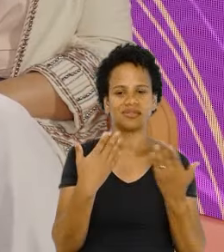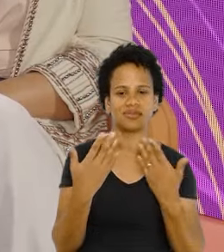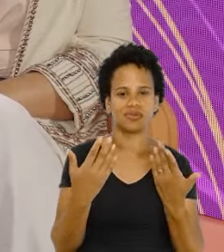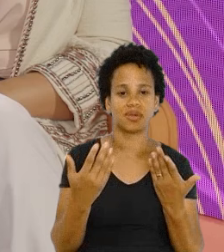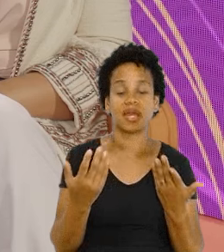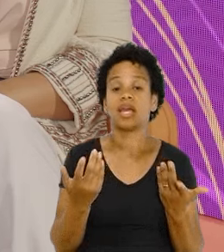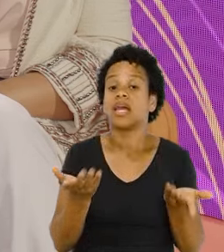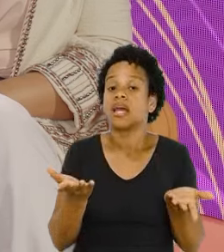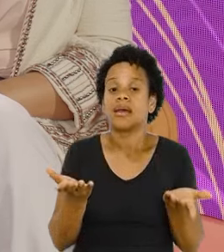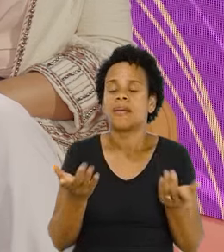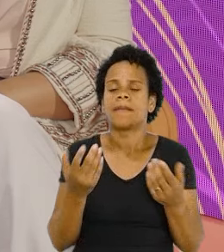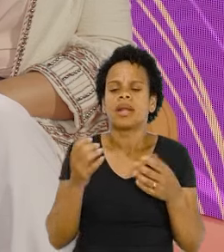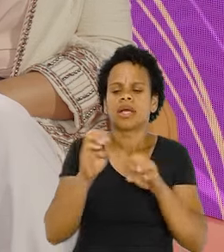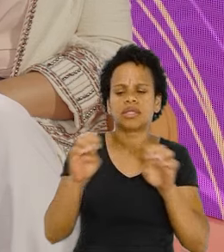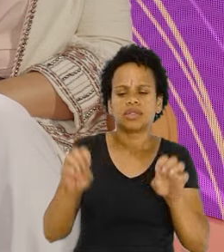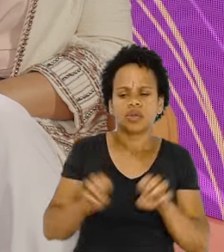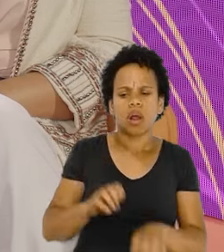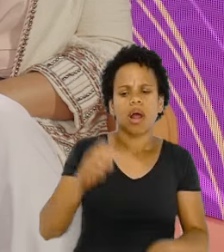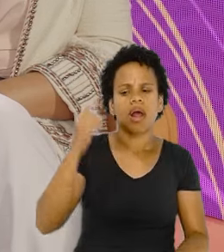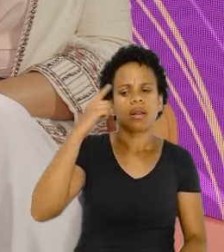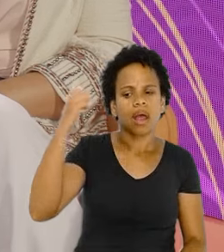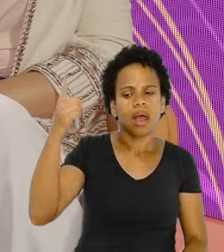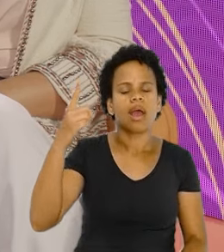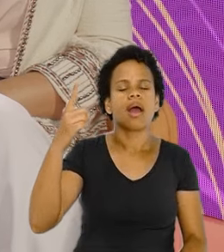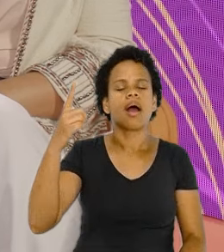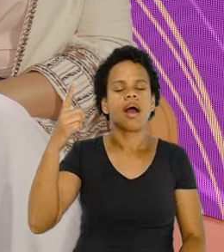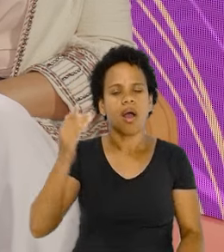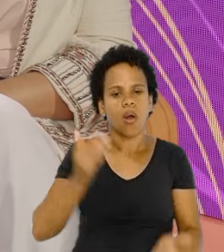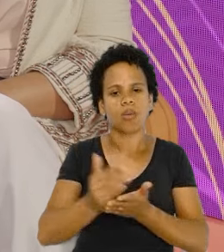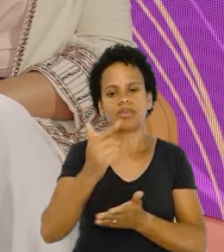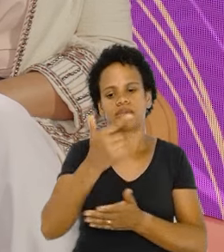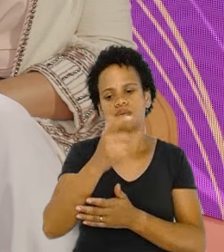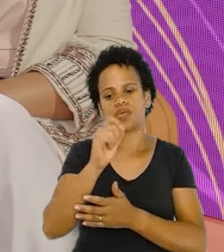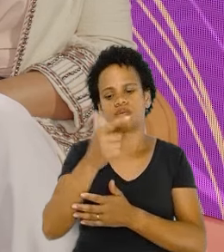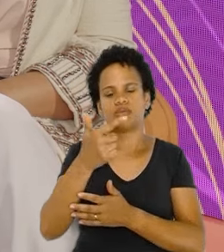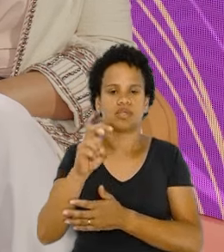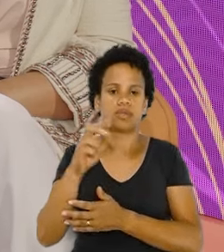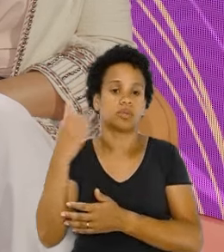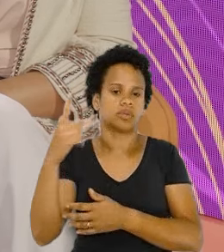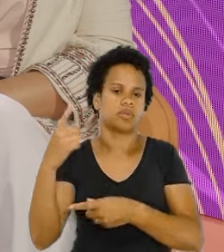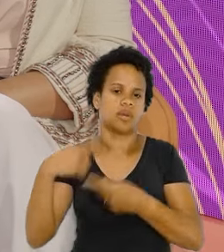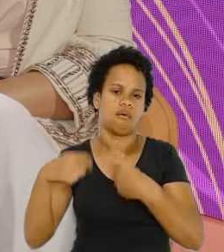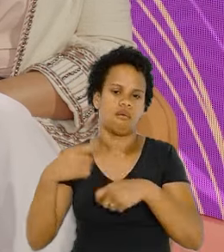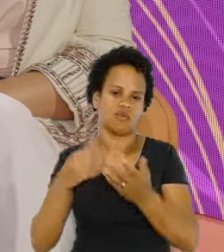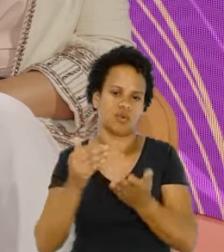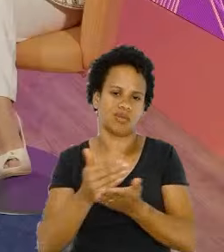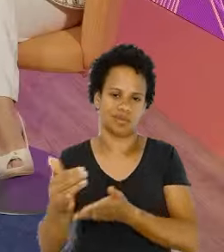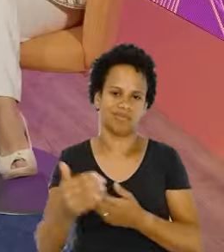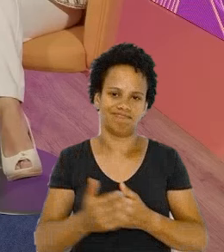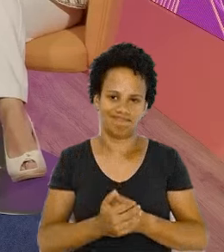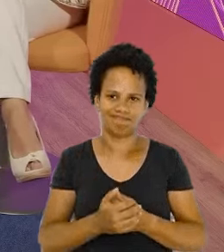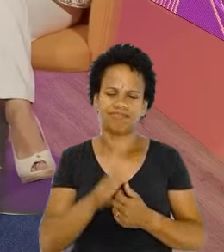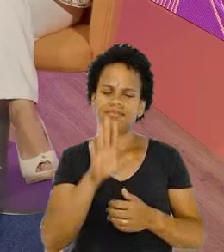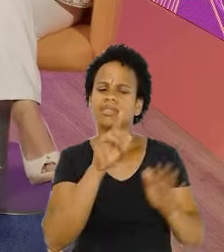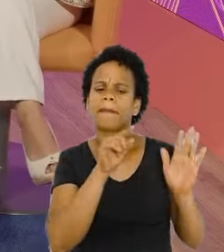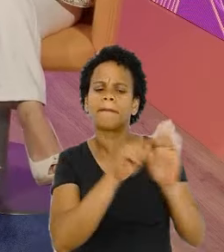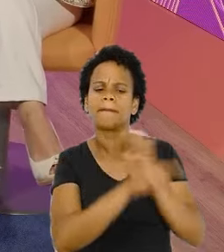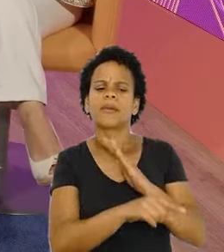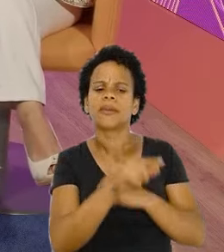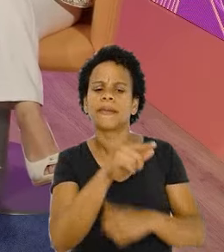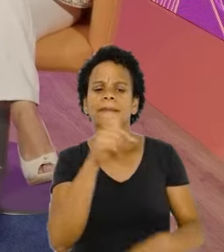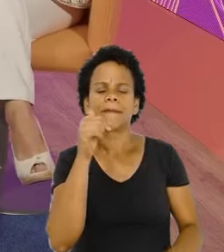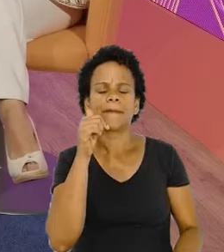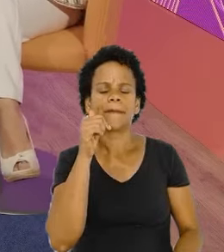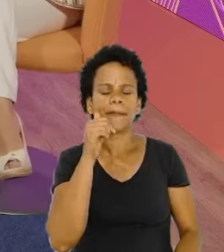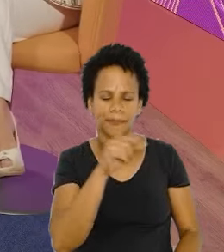essa ideia para você começar em 2025 com o seu negócio e aí eu vou perguntar pras meninas aqui né